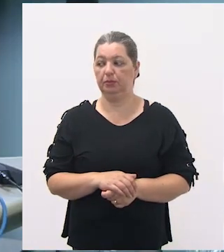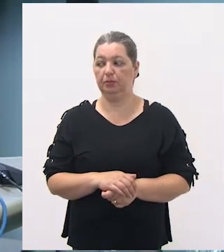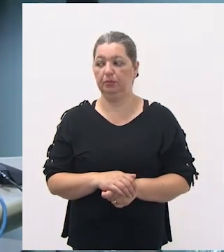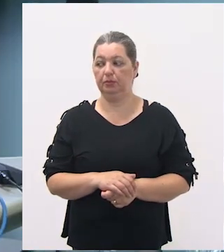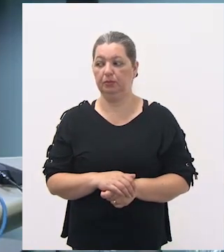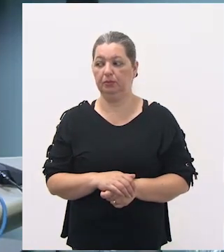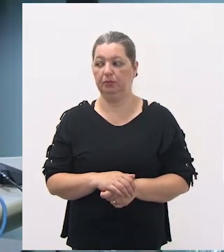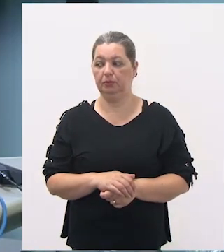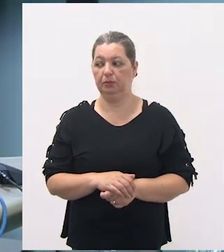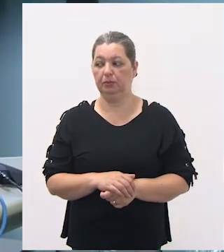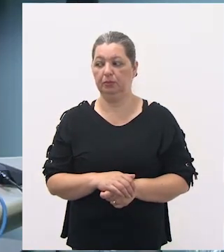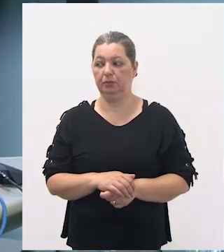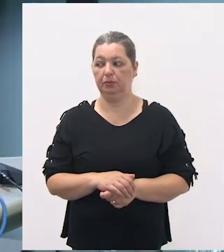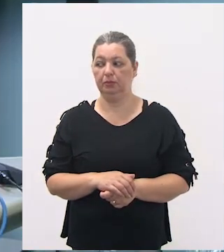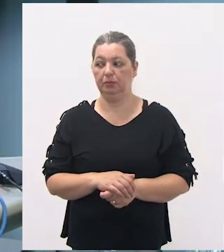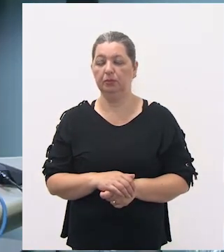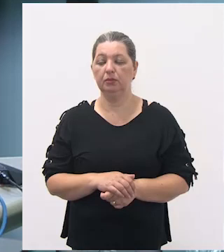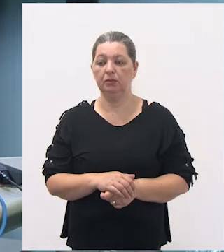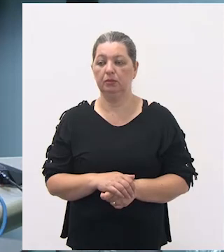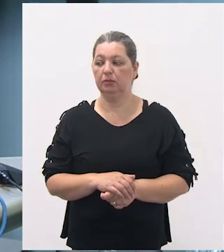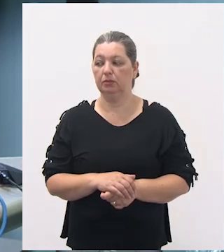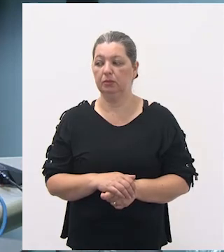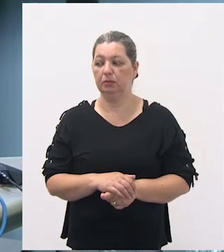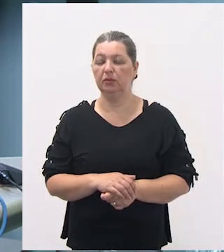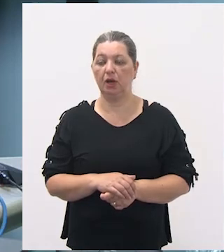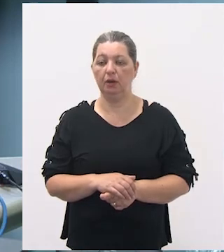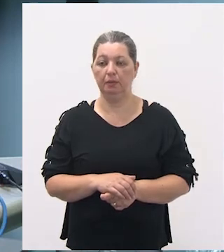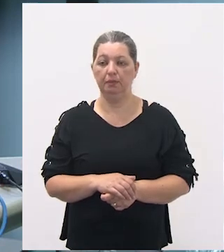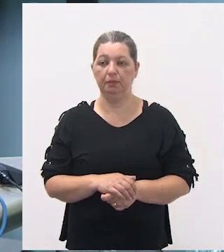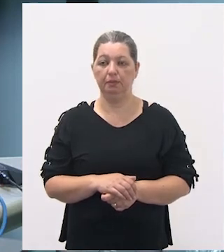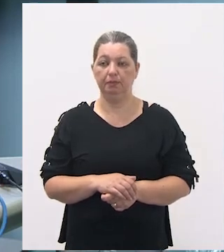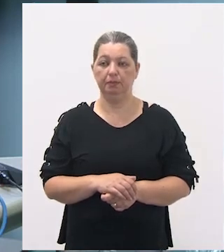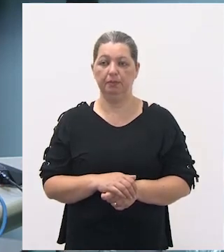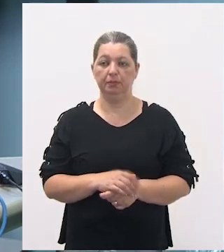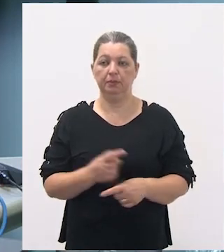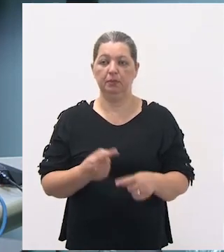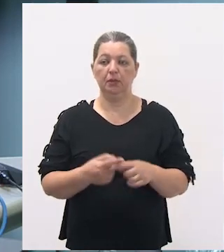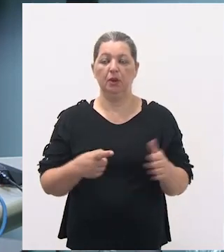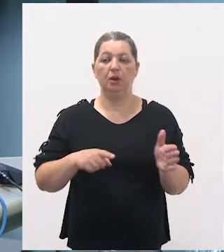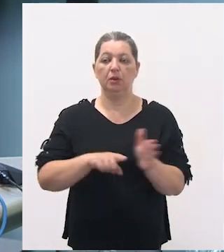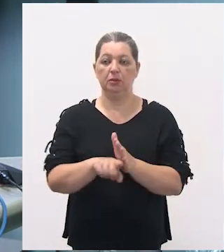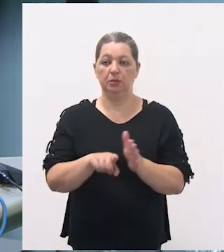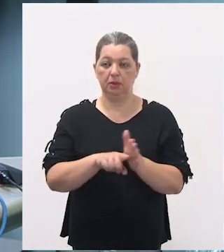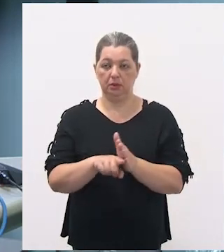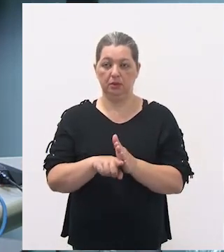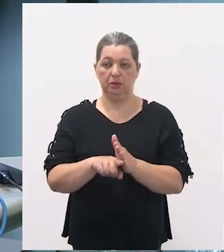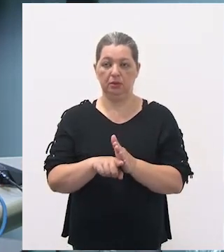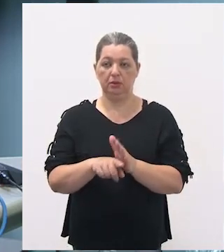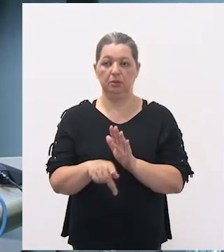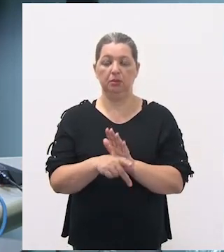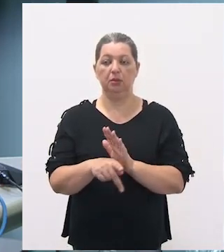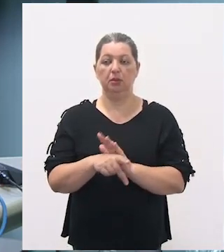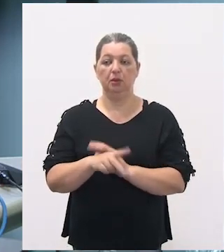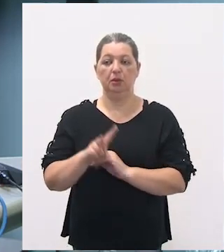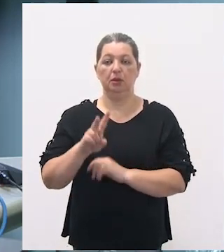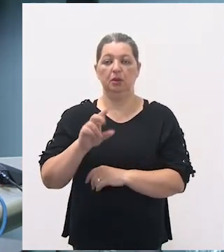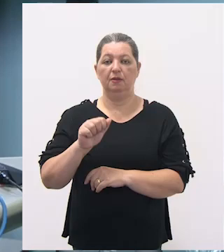Obrigada, Valéria, pela retomada. Agora as perguntas estão direcionadas a Valéria Mui.